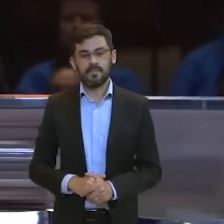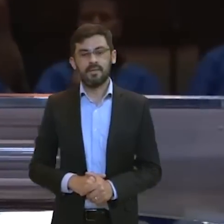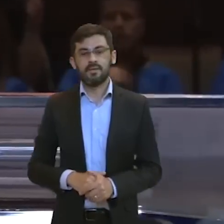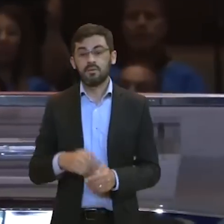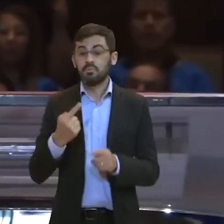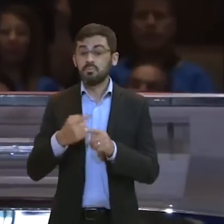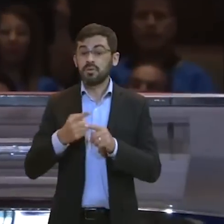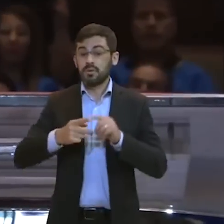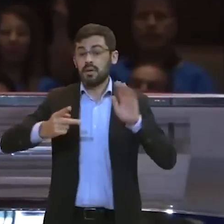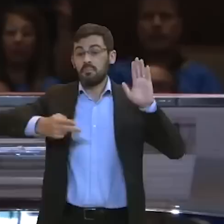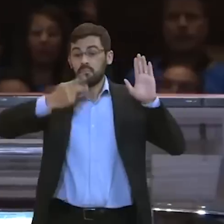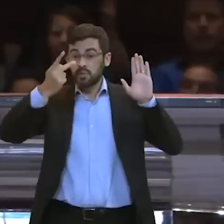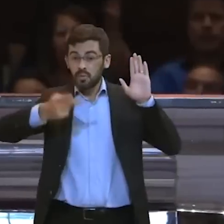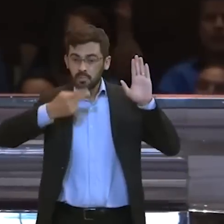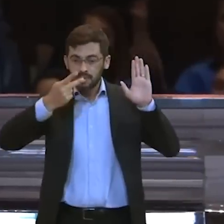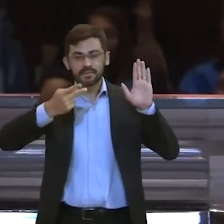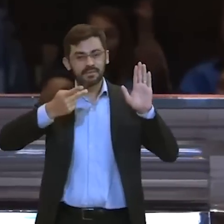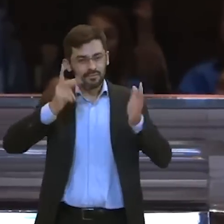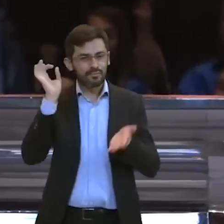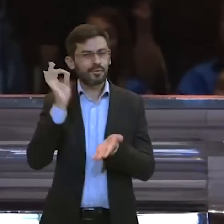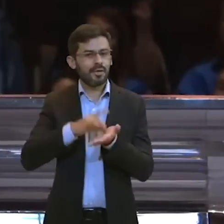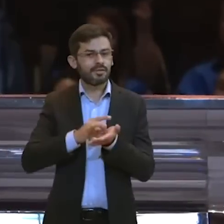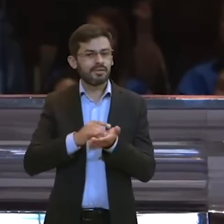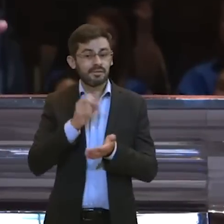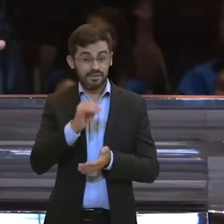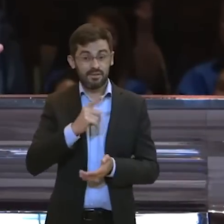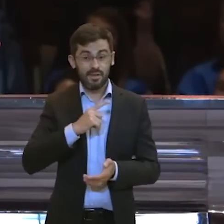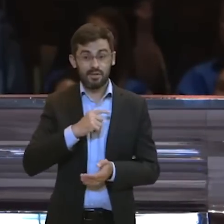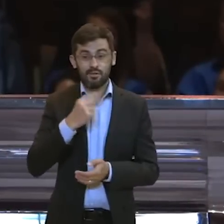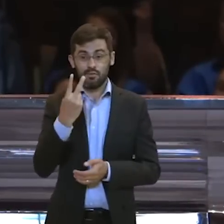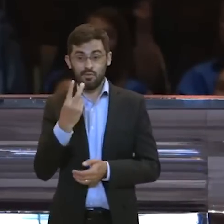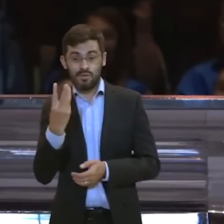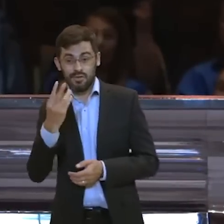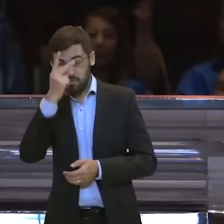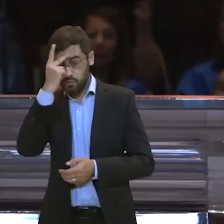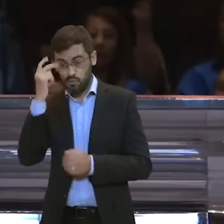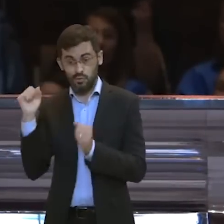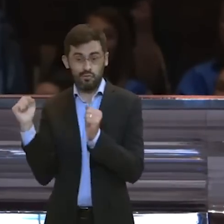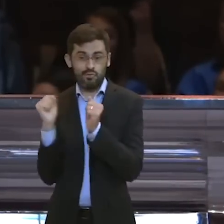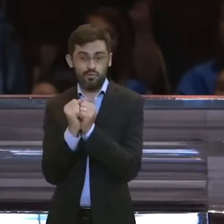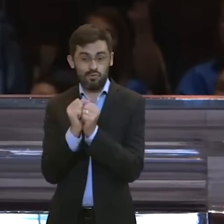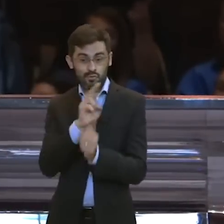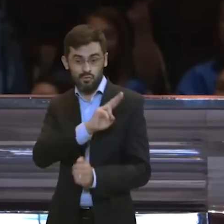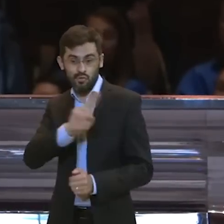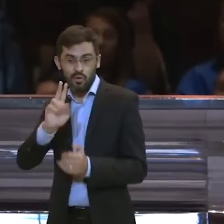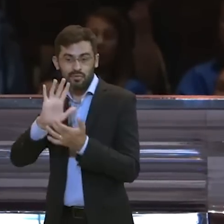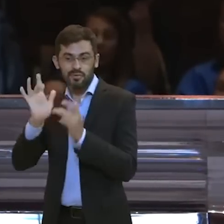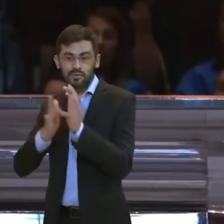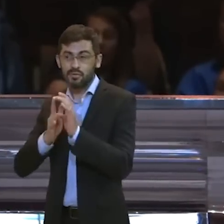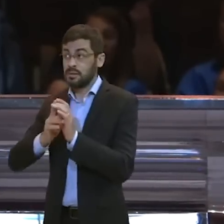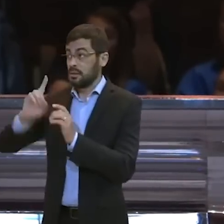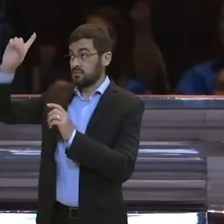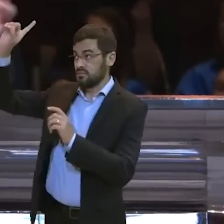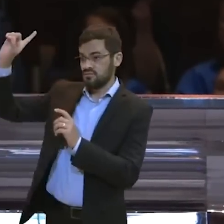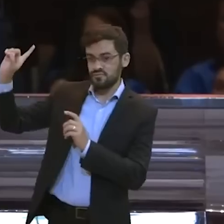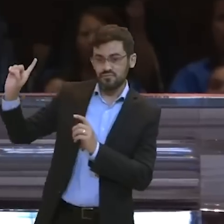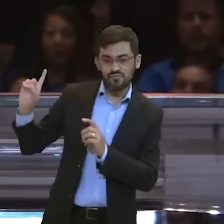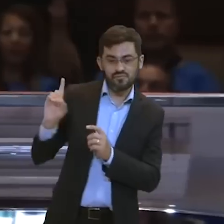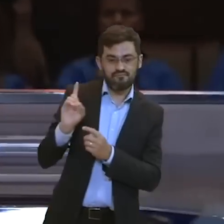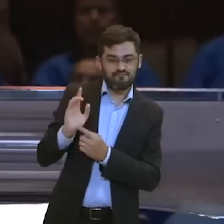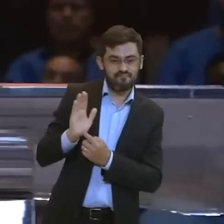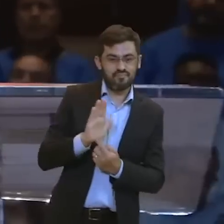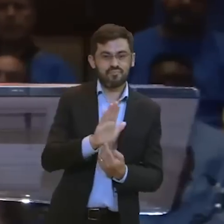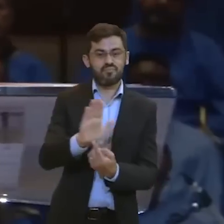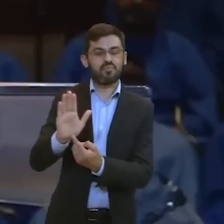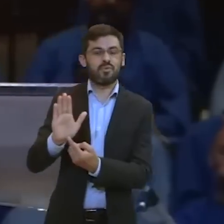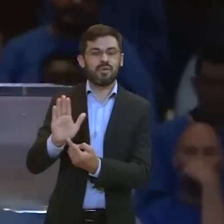Porque é promessa dele: se tiverem 2 ou 3 pessoas reunidas em nome dele, ele vai se manifestar. Eu estou